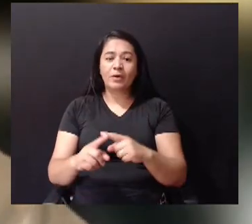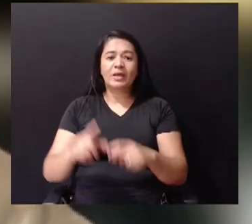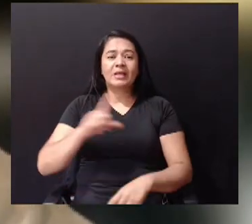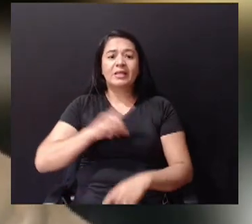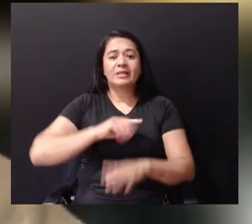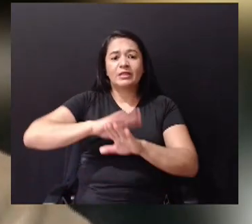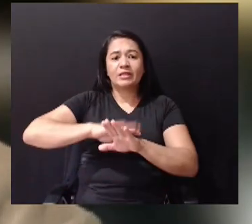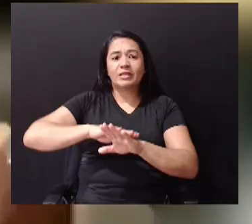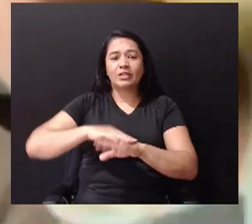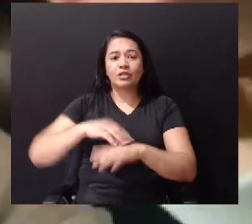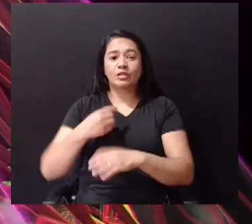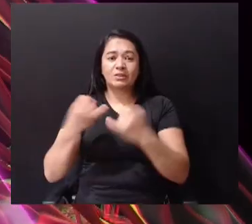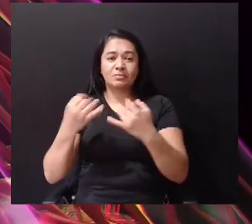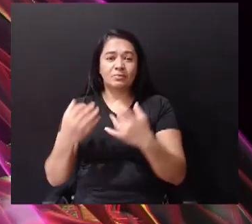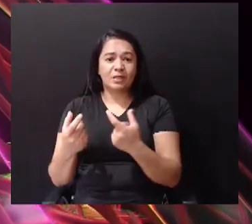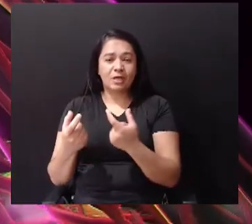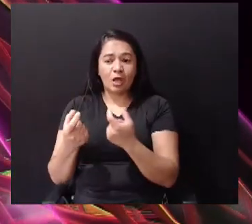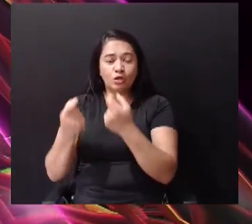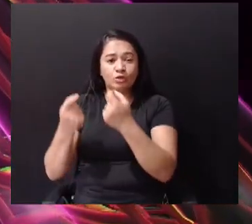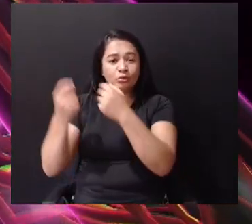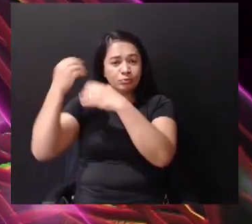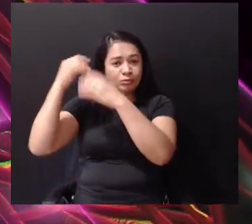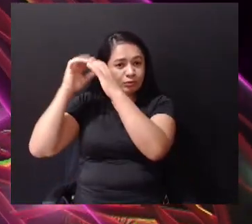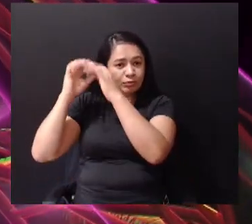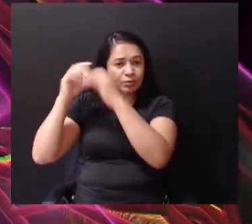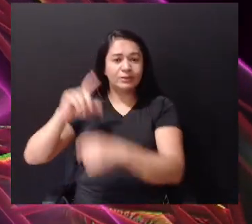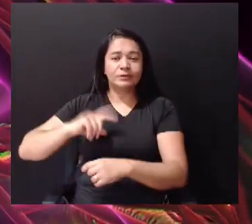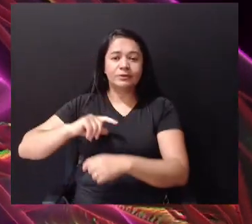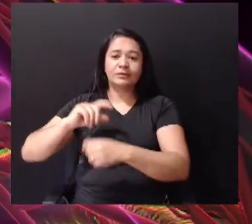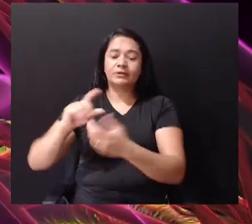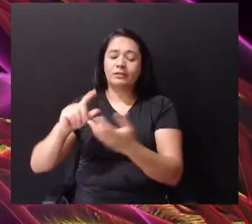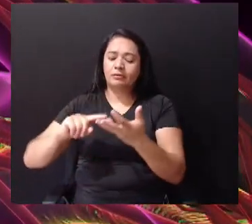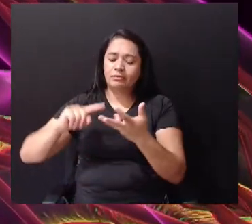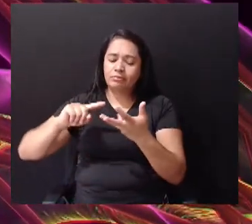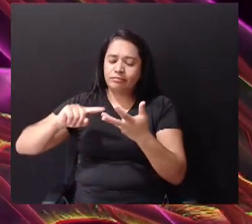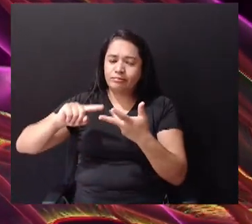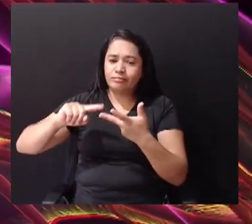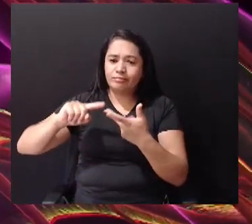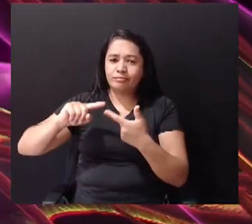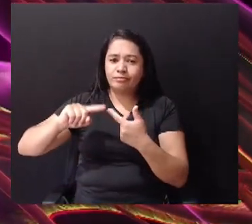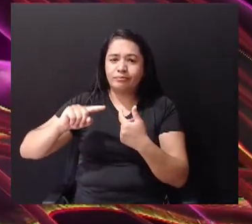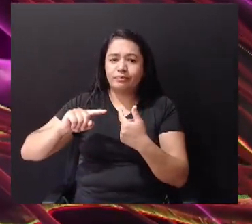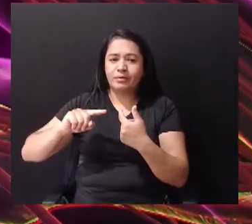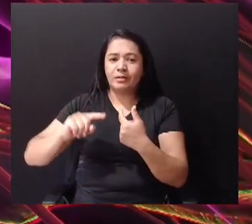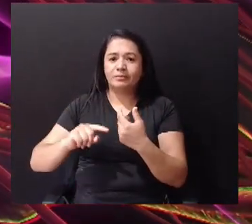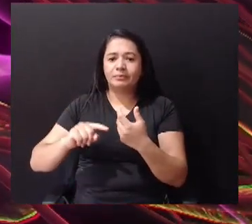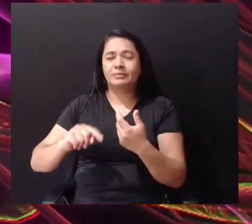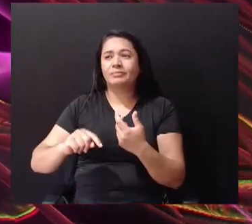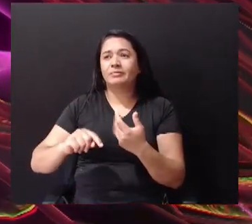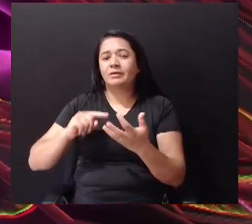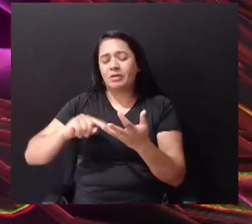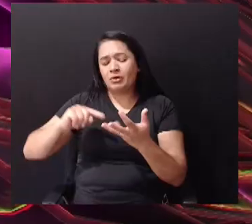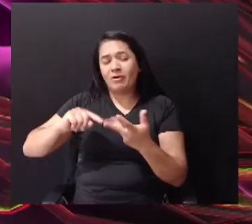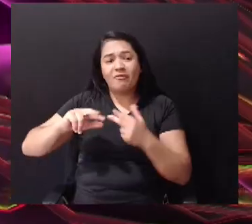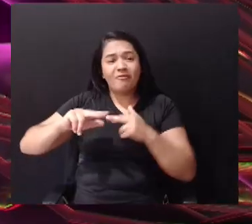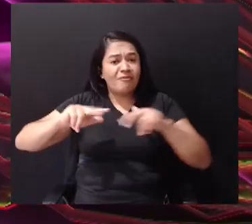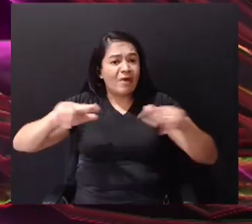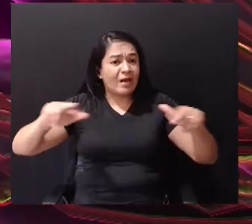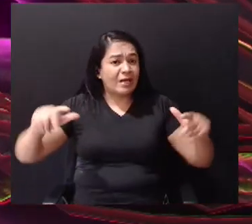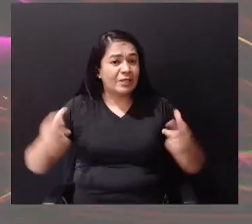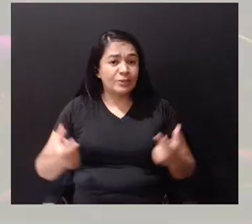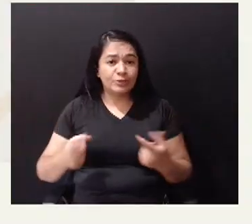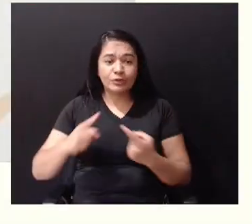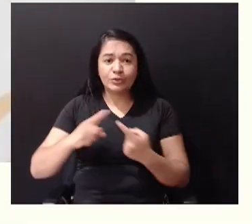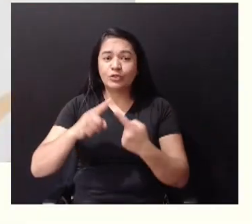um tipo. A gente tem leucemia, a gente tem tumor cerebral, a gente tem o tumor ocular, retinoblastoma, sarcomas, a gente tem N outros tumores